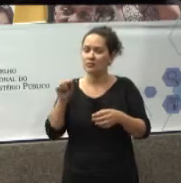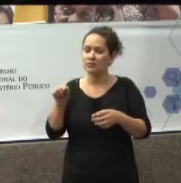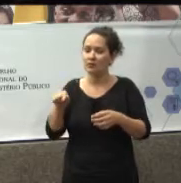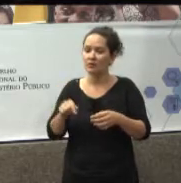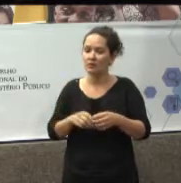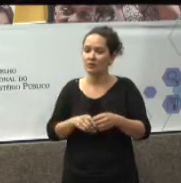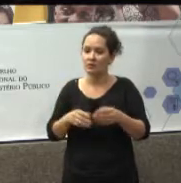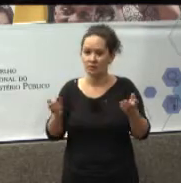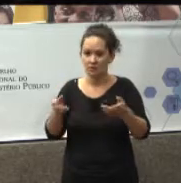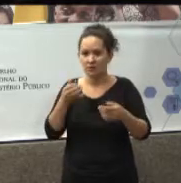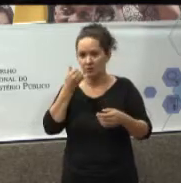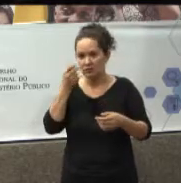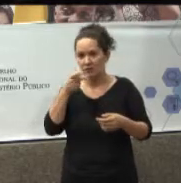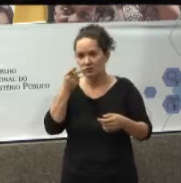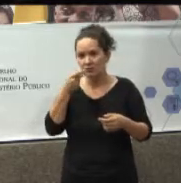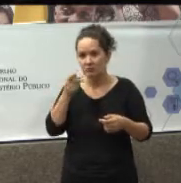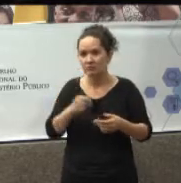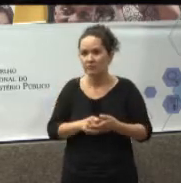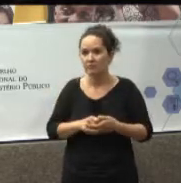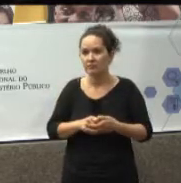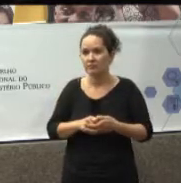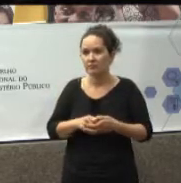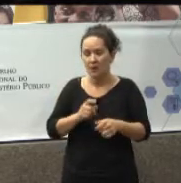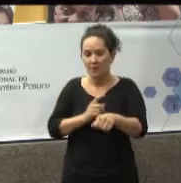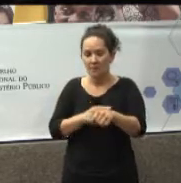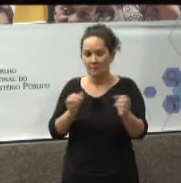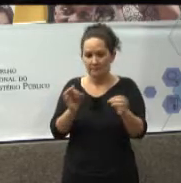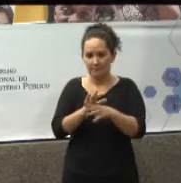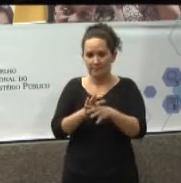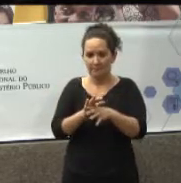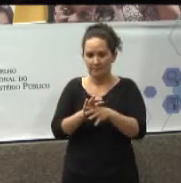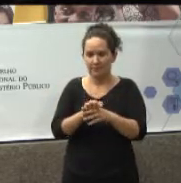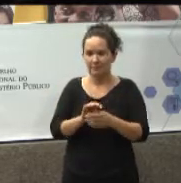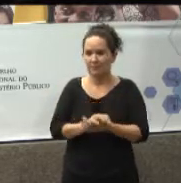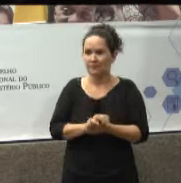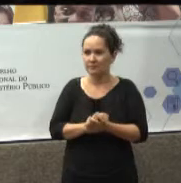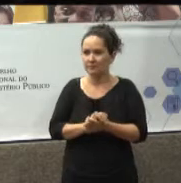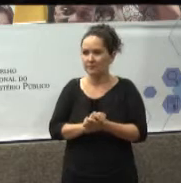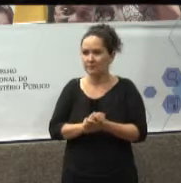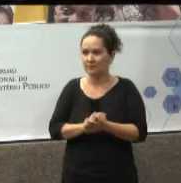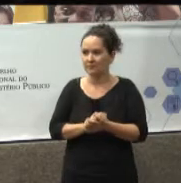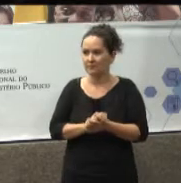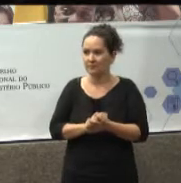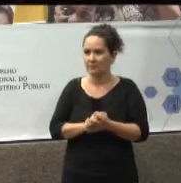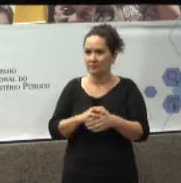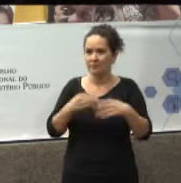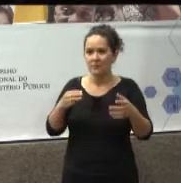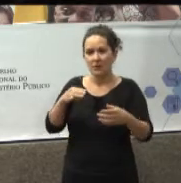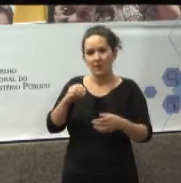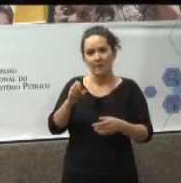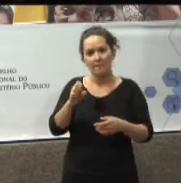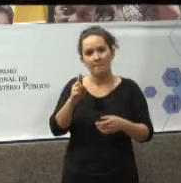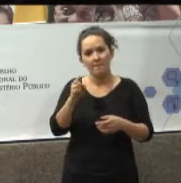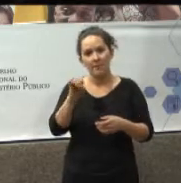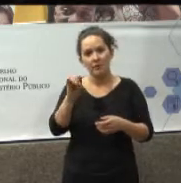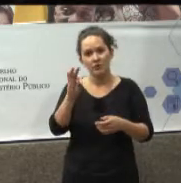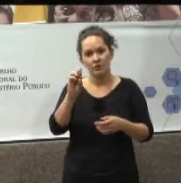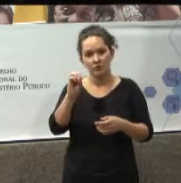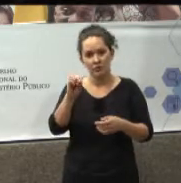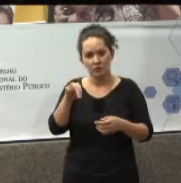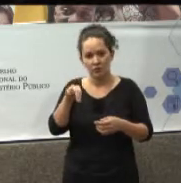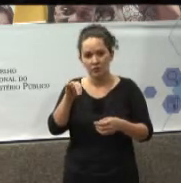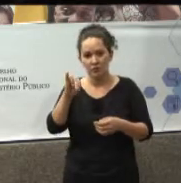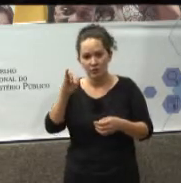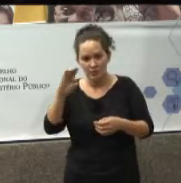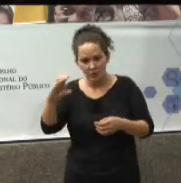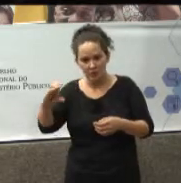nesse caso eu citei meu tempo já está acabando foram a américa throne que é a bossa o site